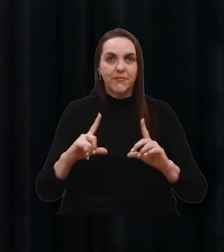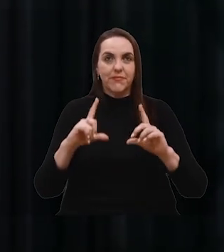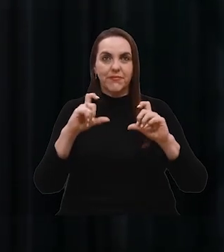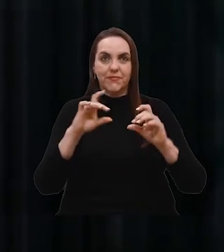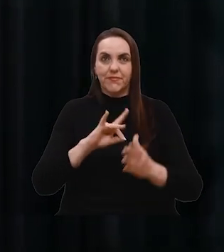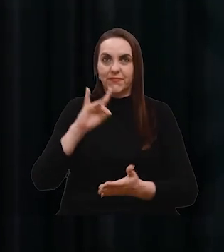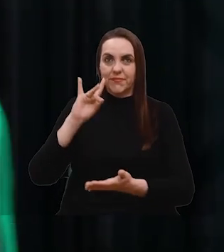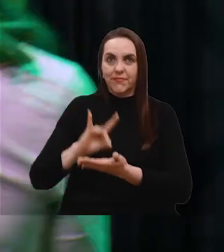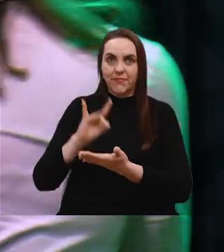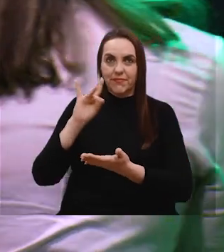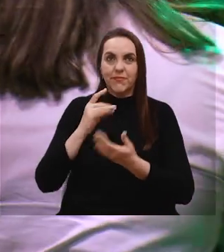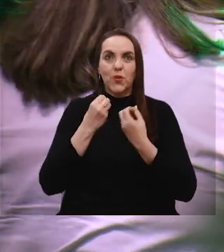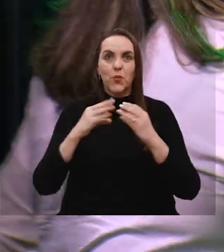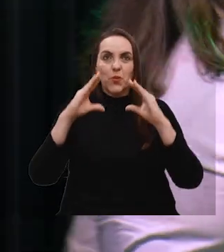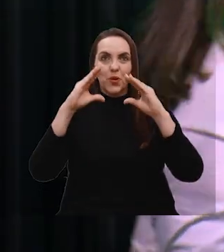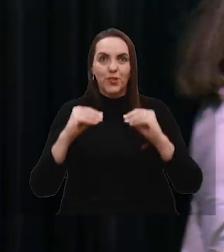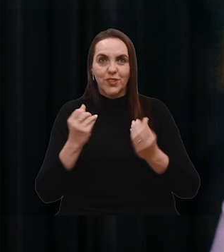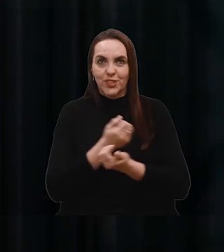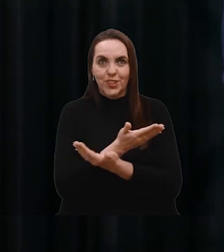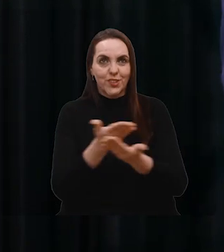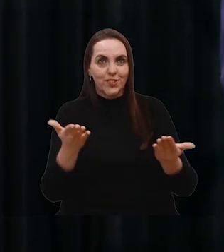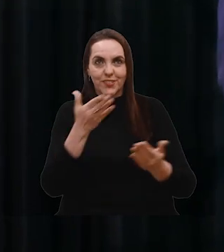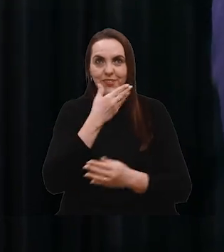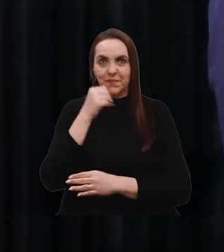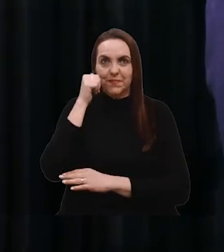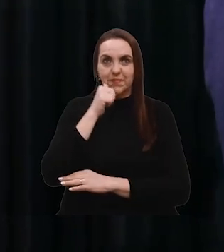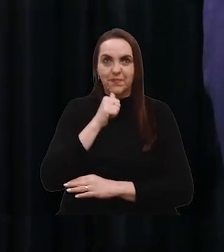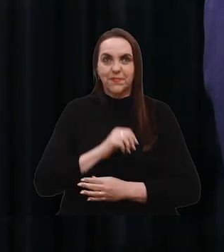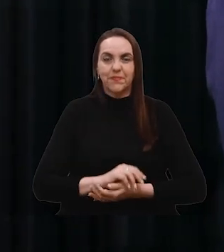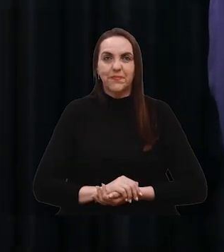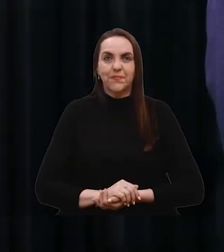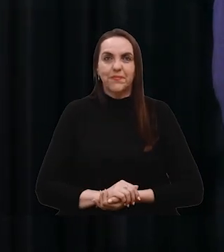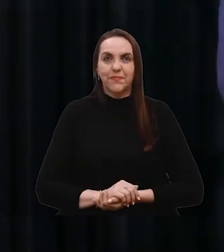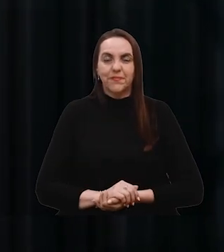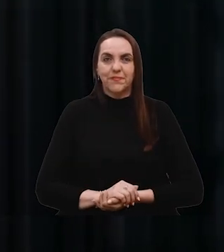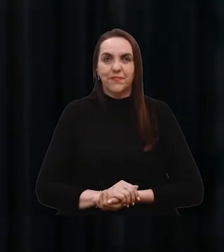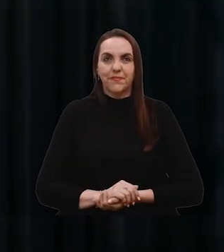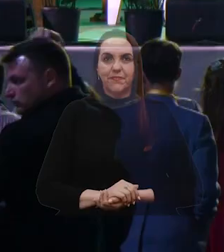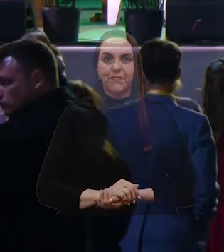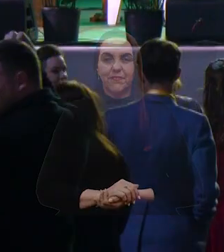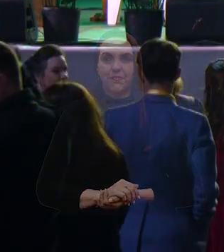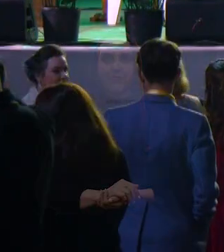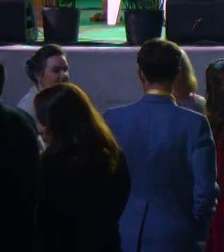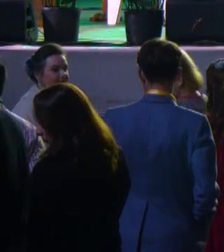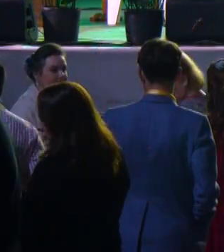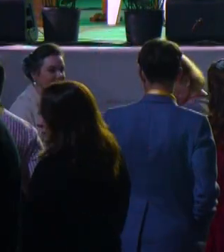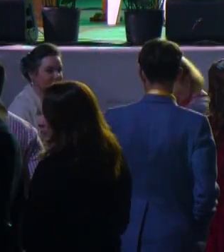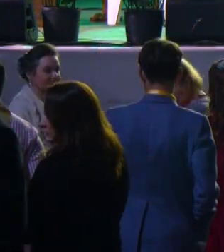todos os presentes para uma foto oficial. Boa noite a todos e a todas.